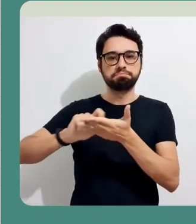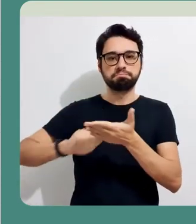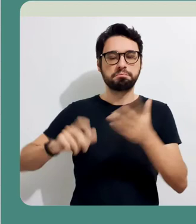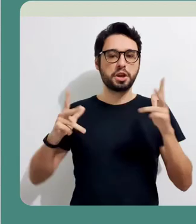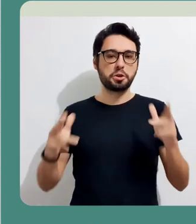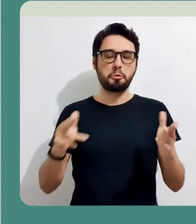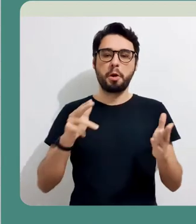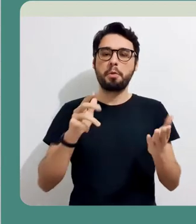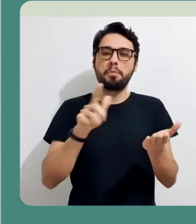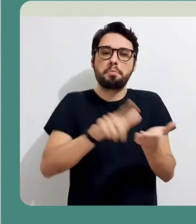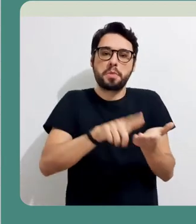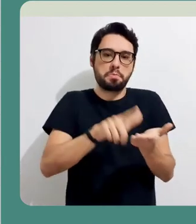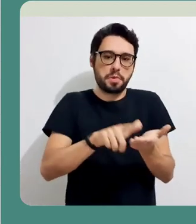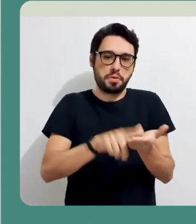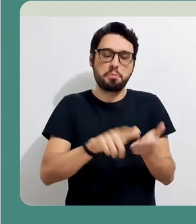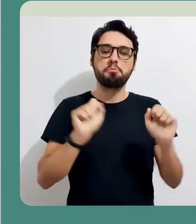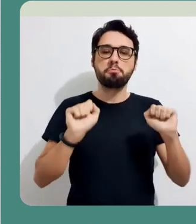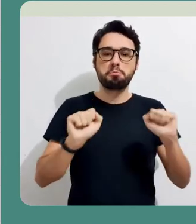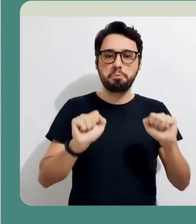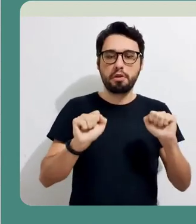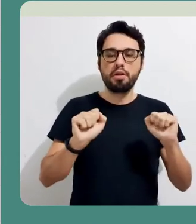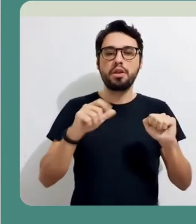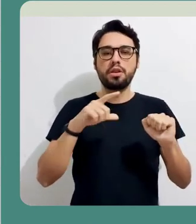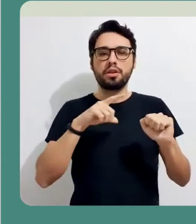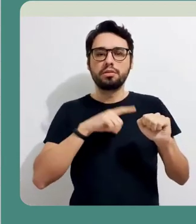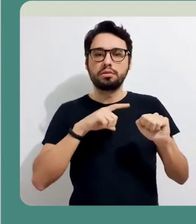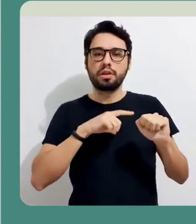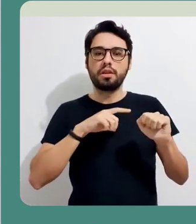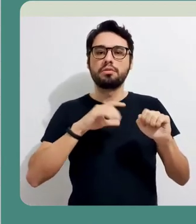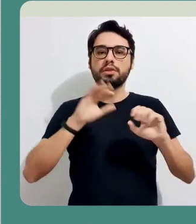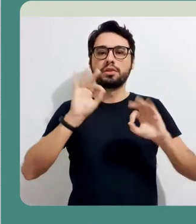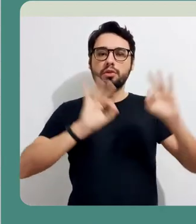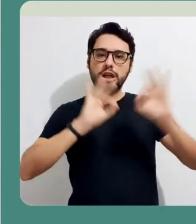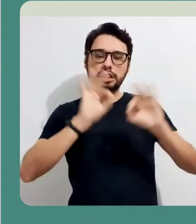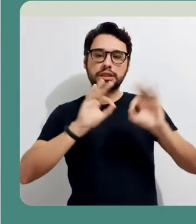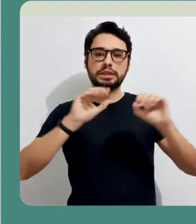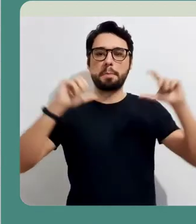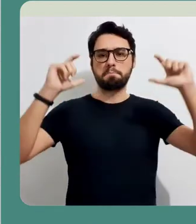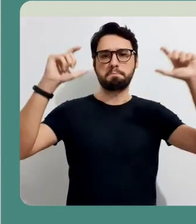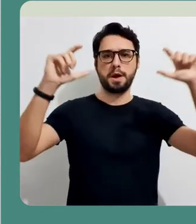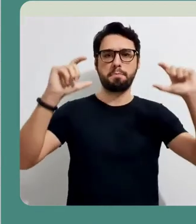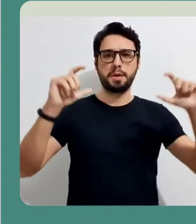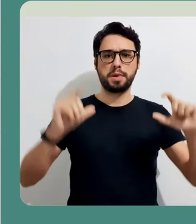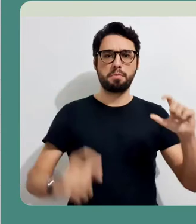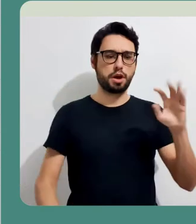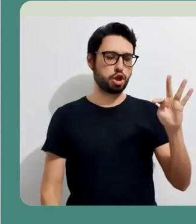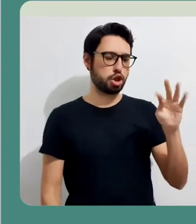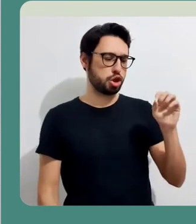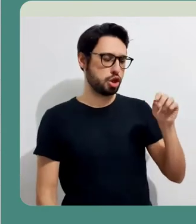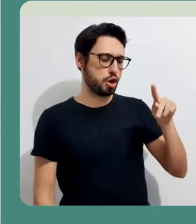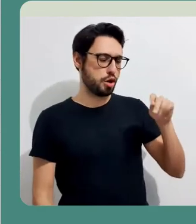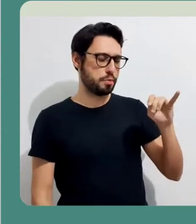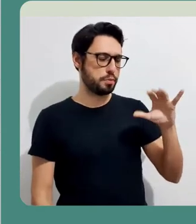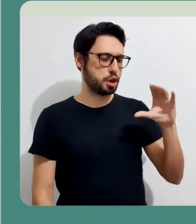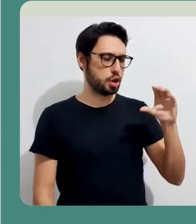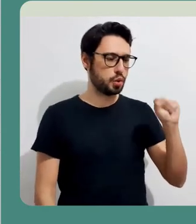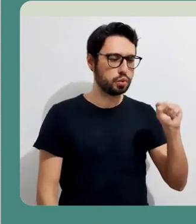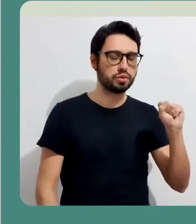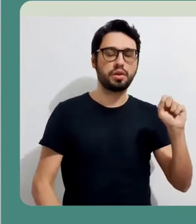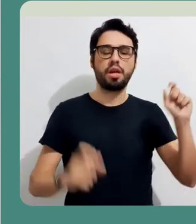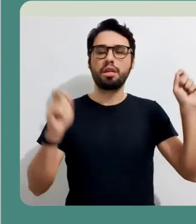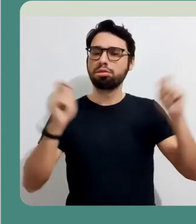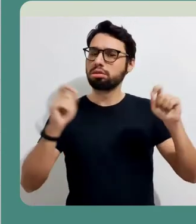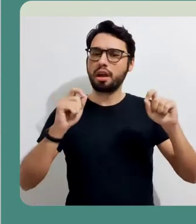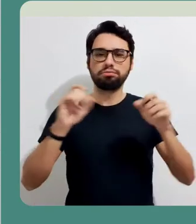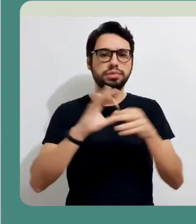minha mão livre né para escrever como se tivesse trabalhando numa folha de papel eu posso colocar tópicos aqui a escrever